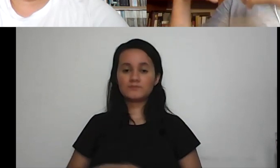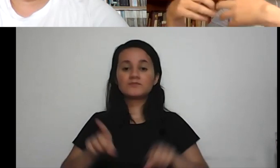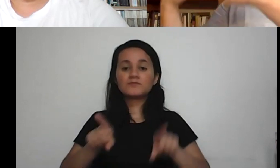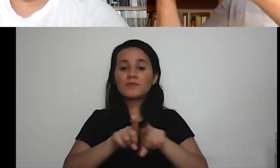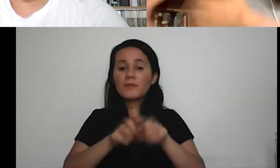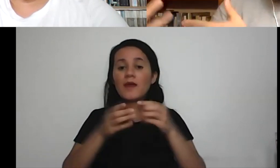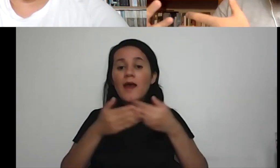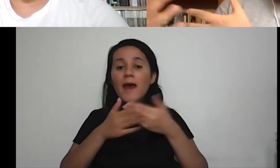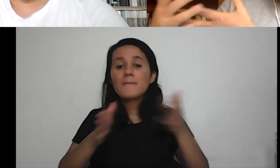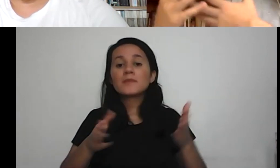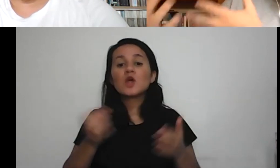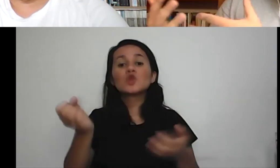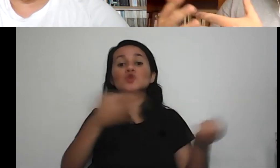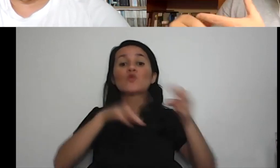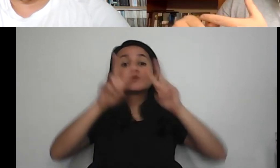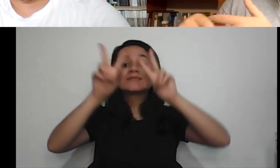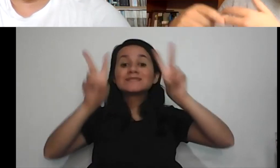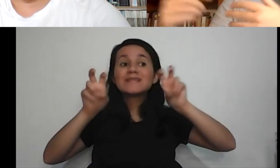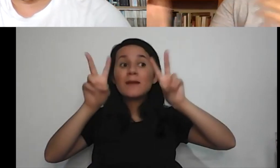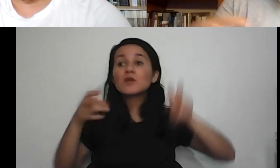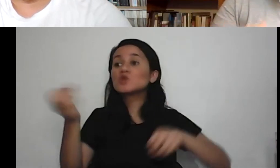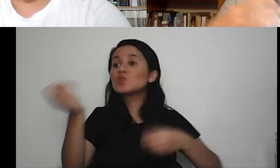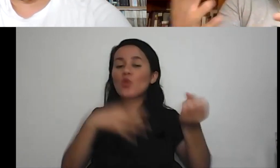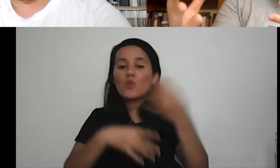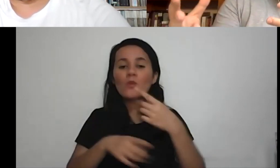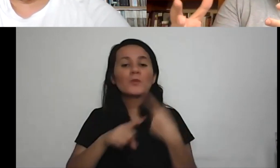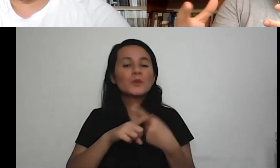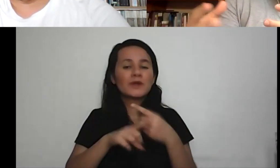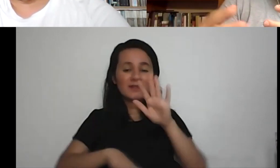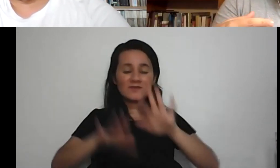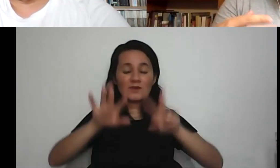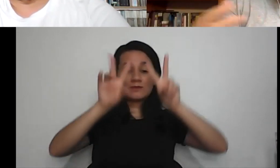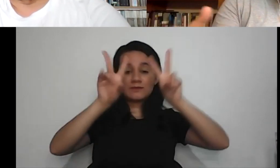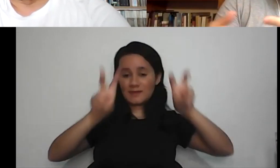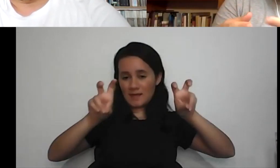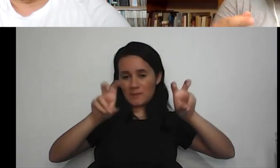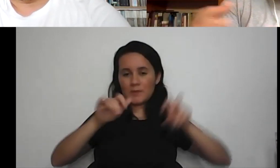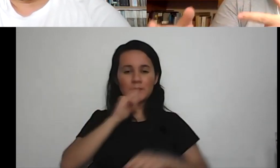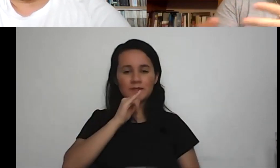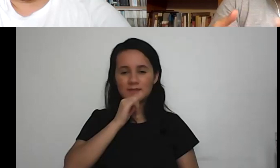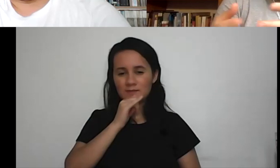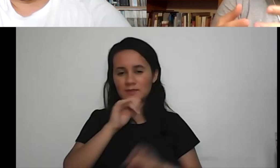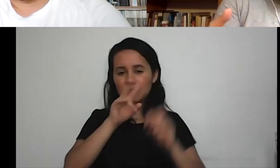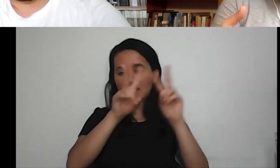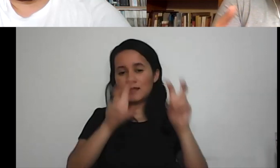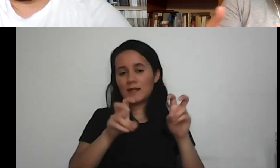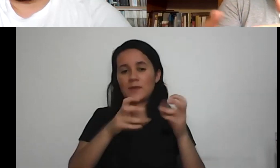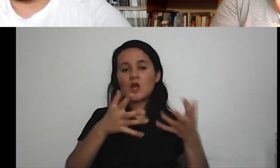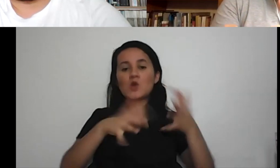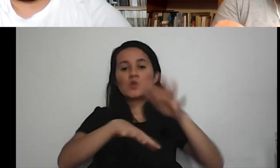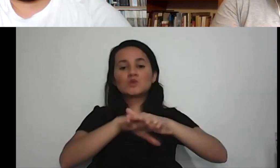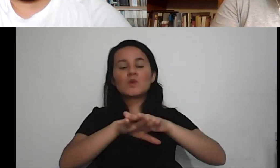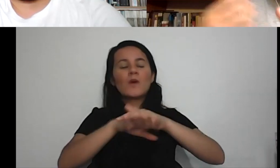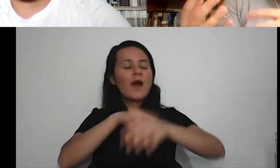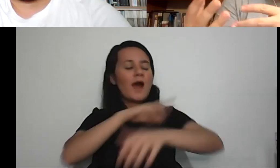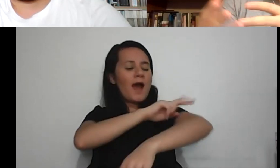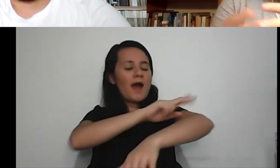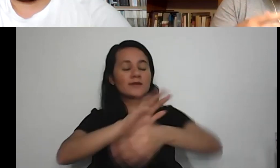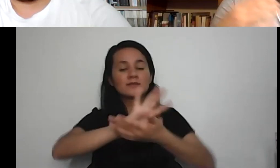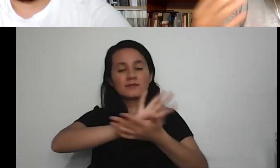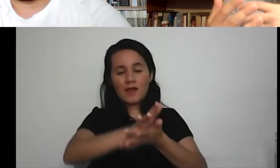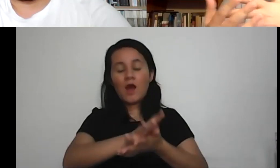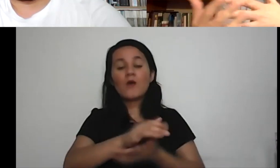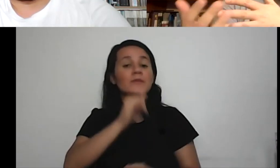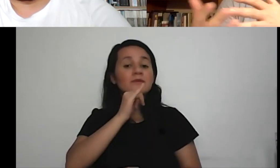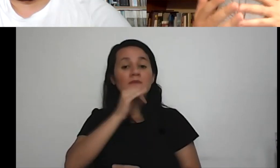espaço para novos temas, que é outra coisa. Porque é isso, quando um tema, né, que nem esse tema de inclusão racial, que para algumas pessoas